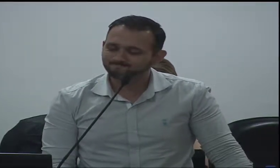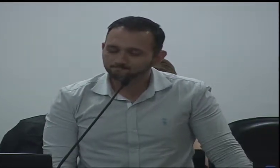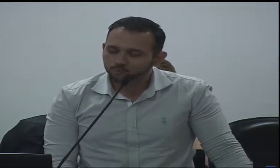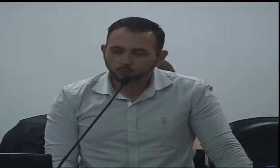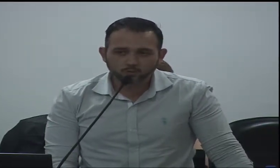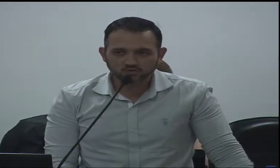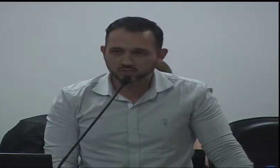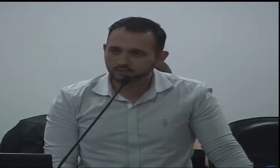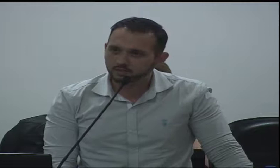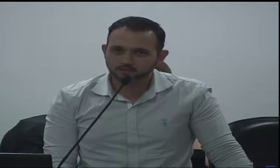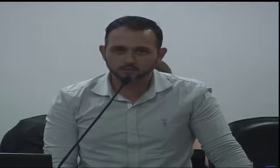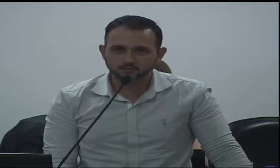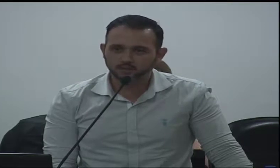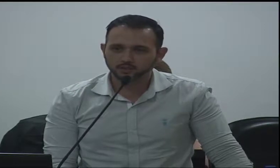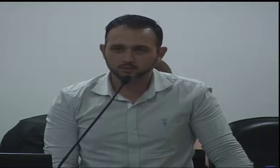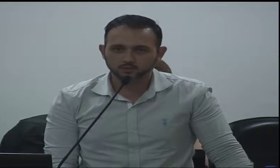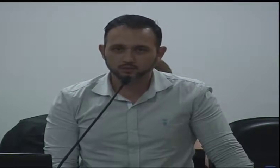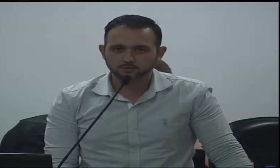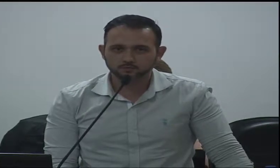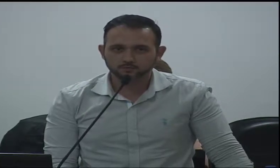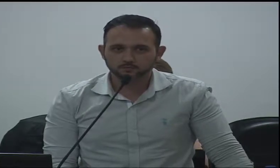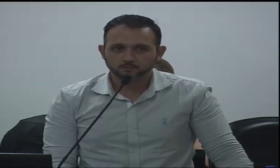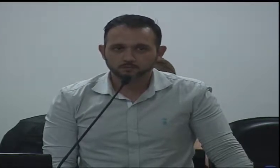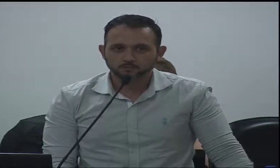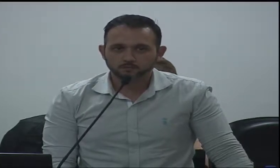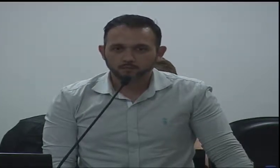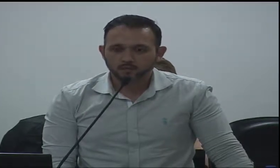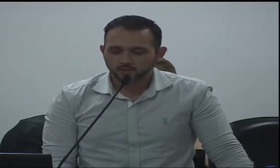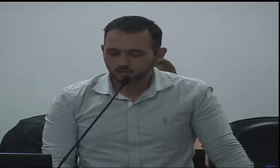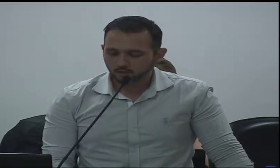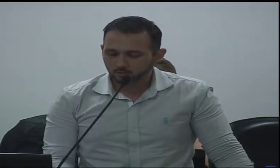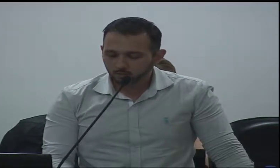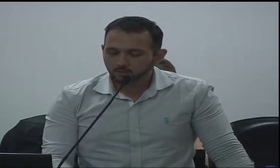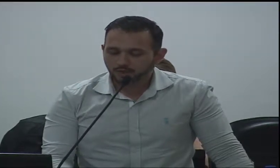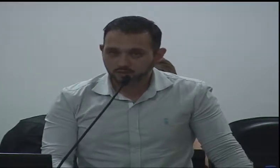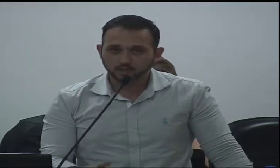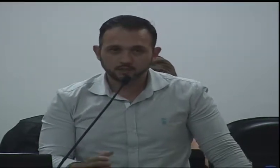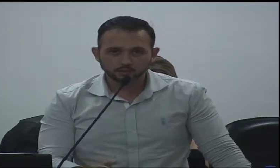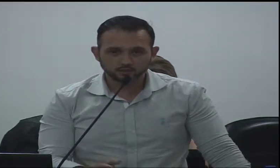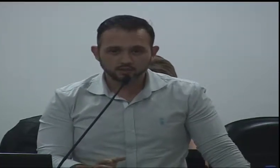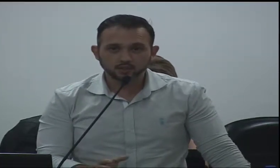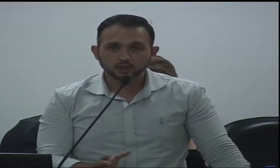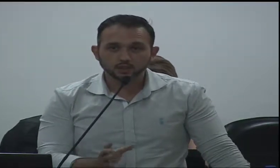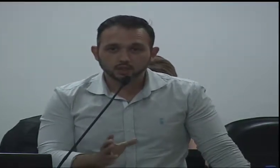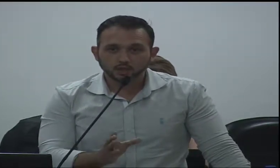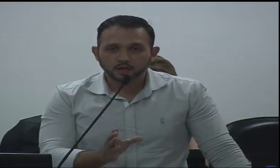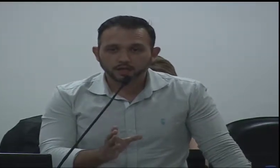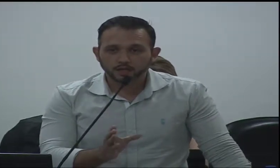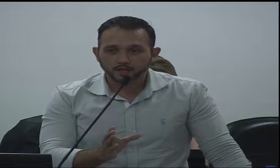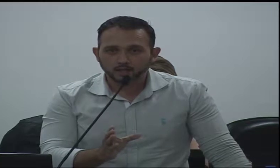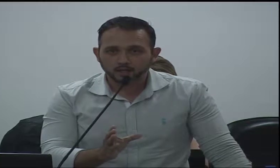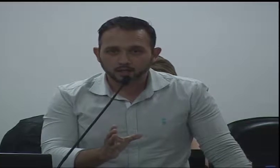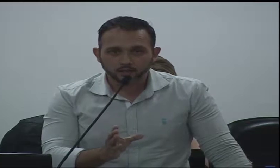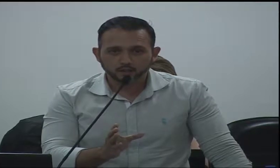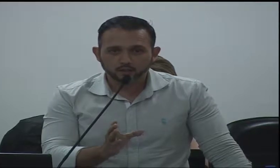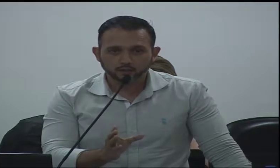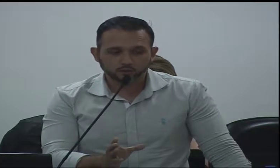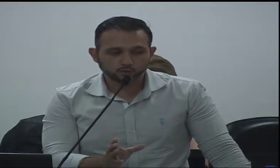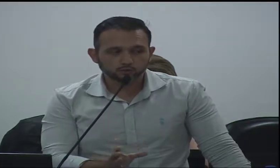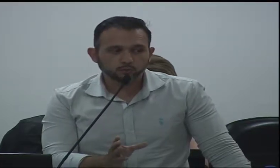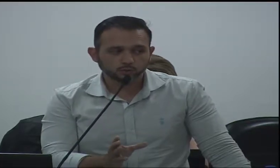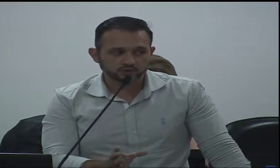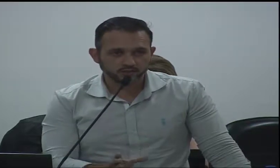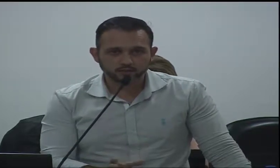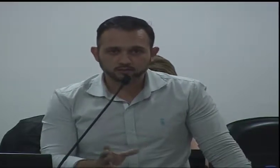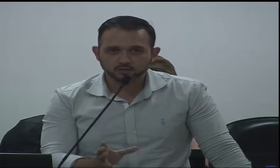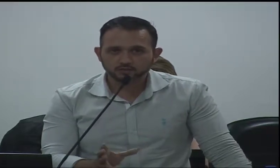acesso. Com certeza não teríamos. Então, acredito sim que em